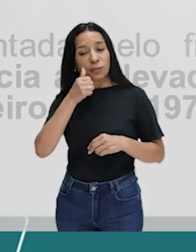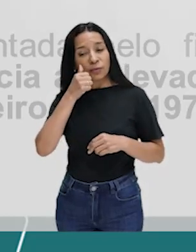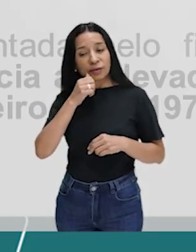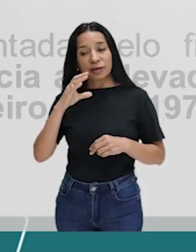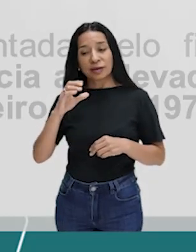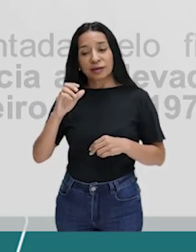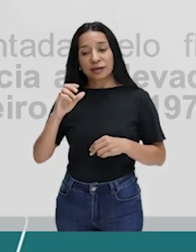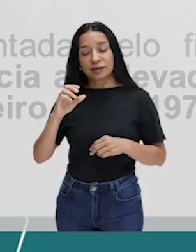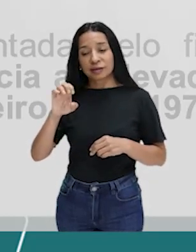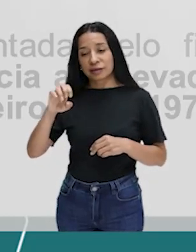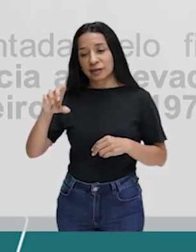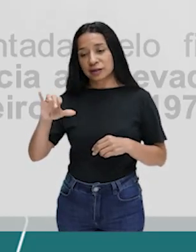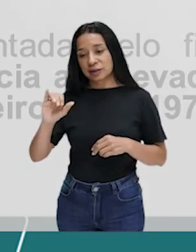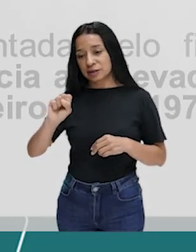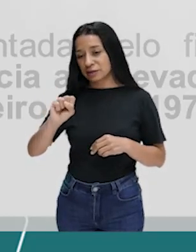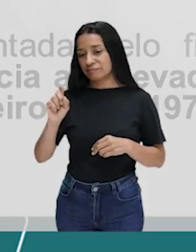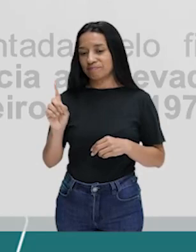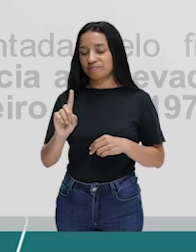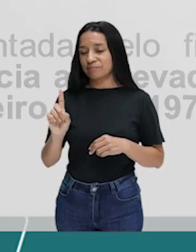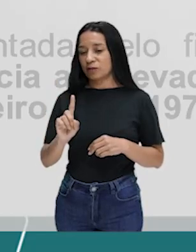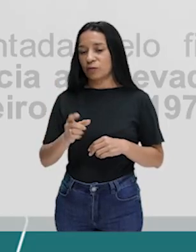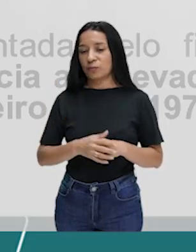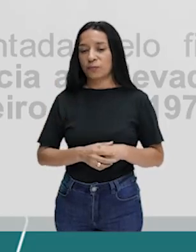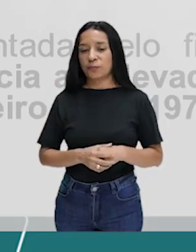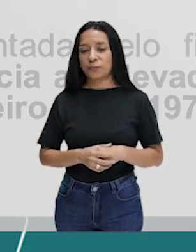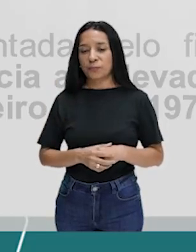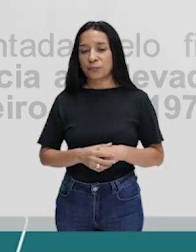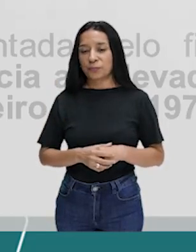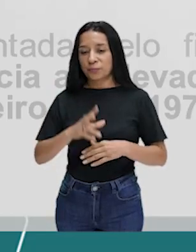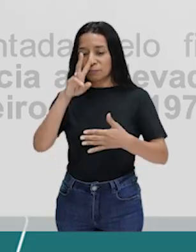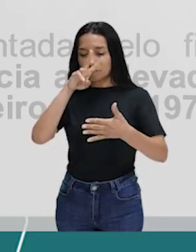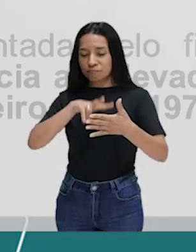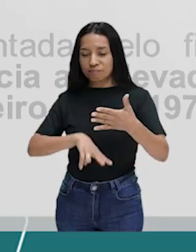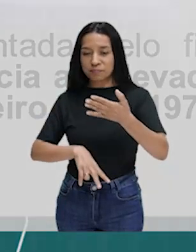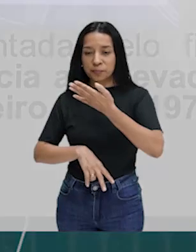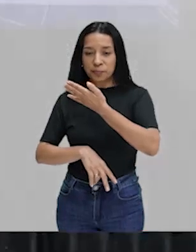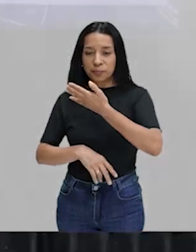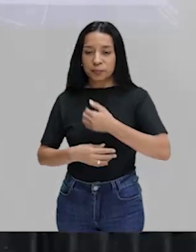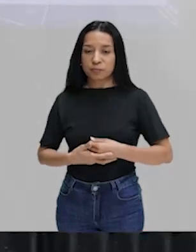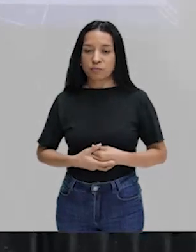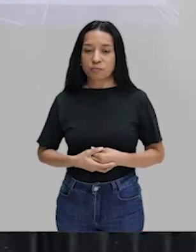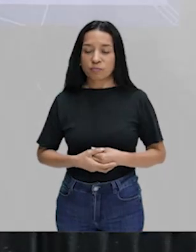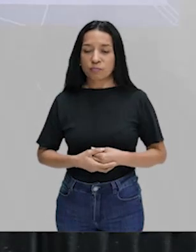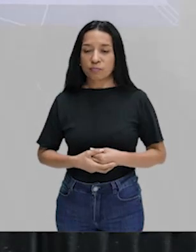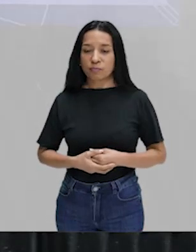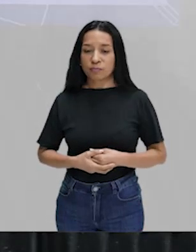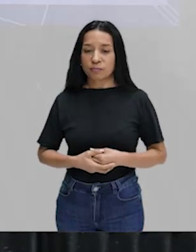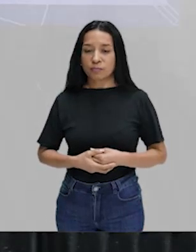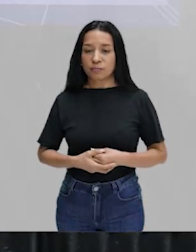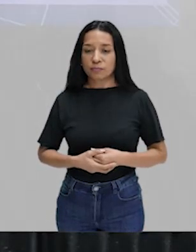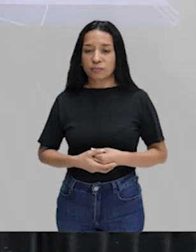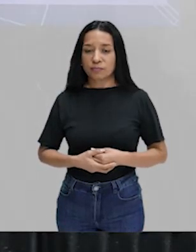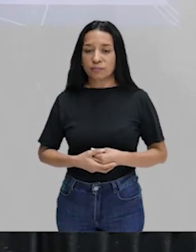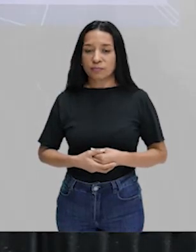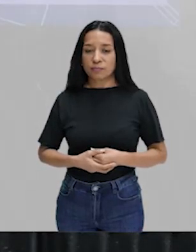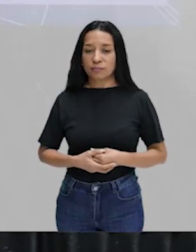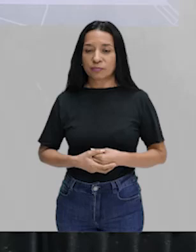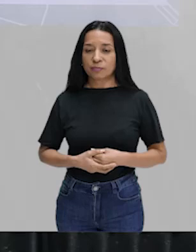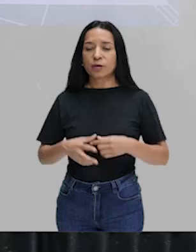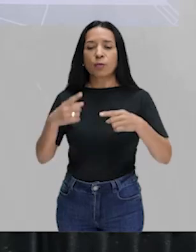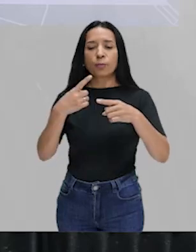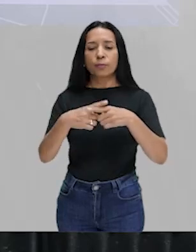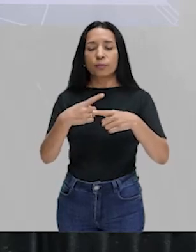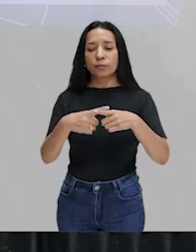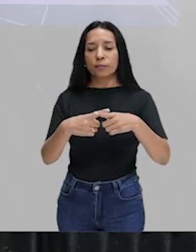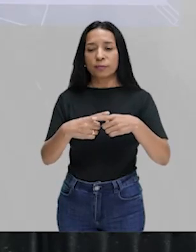bêbado trajando luto me lembrou Carlito. Por